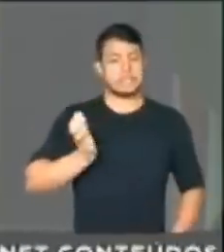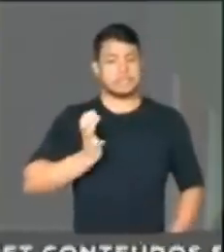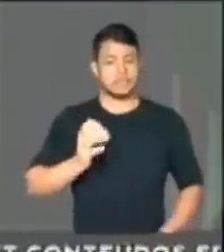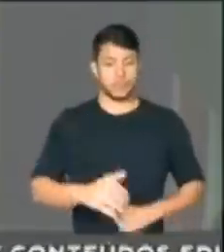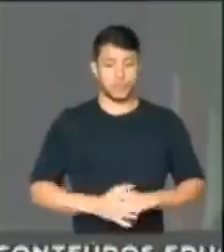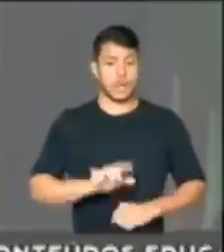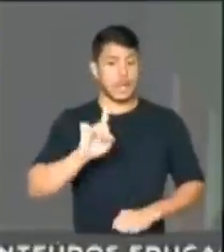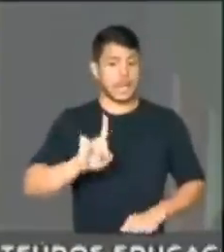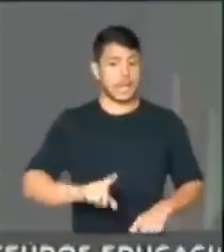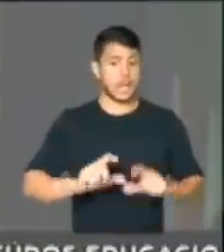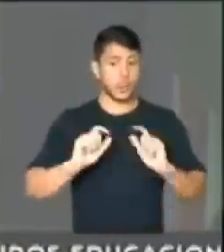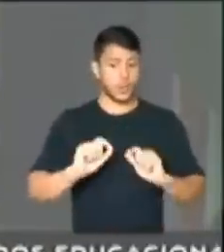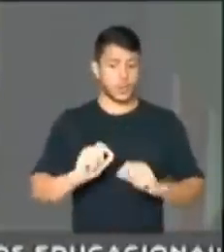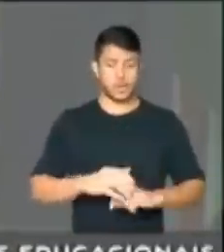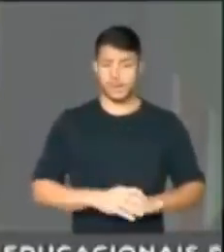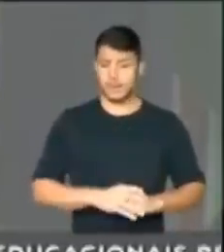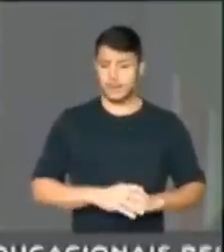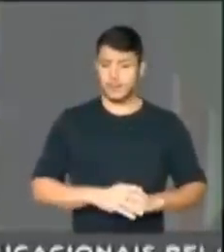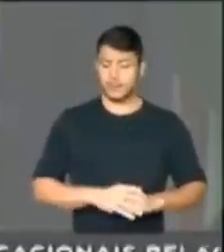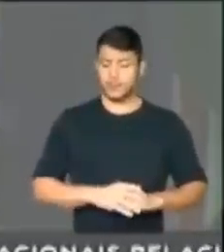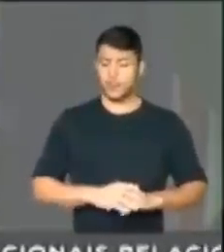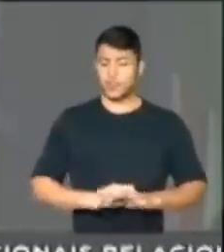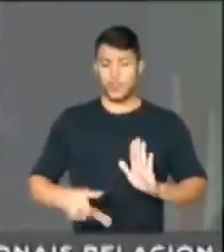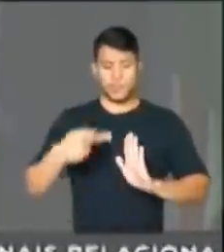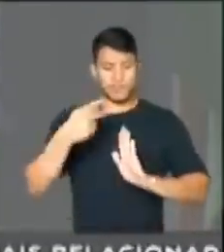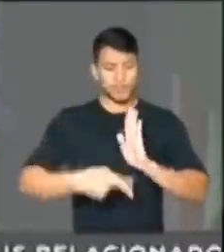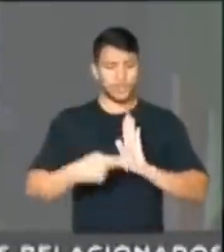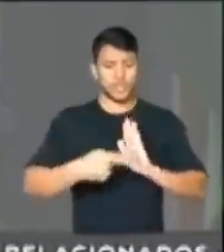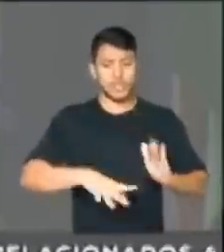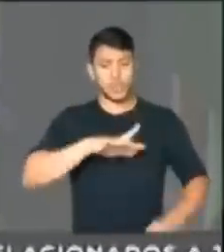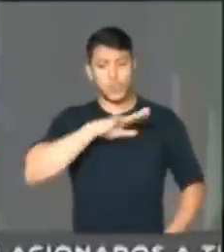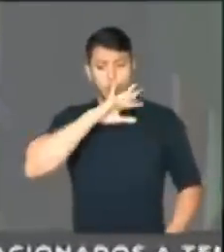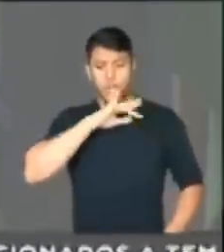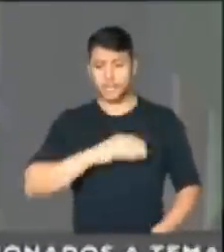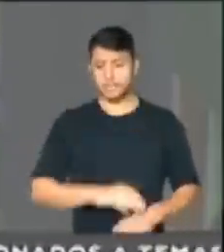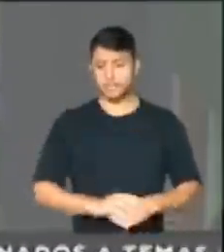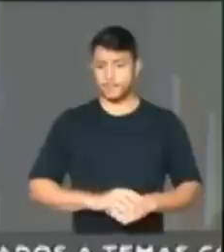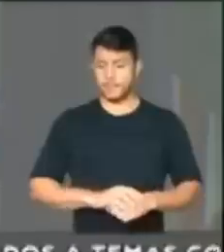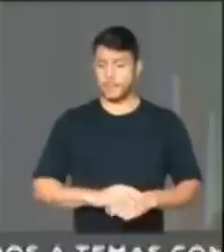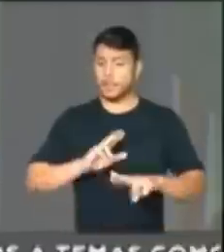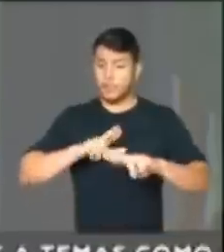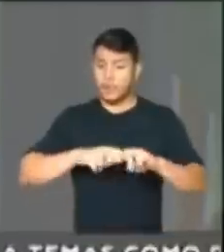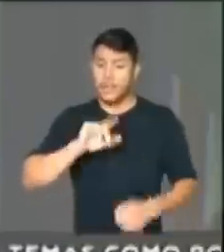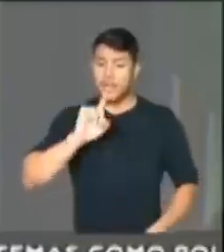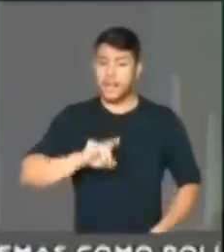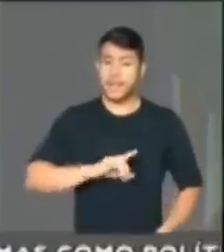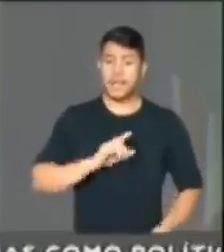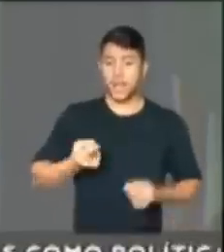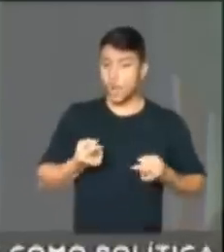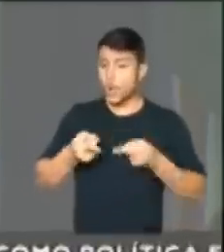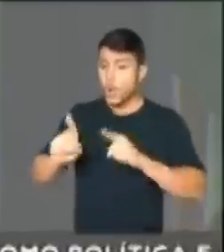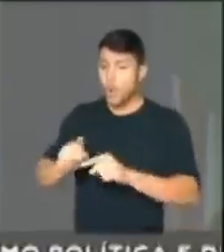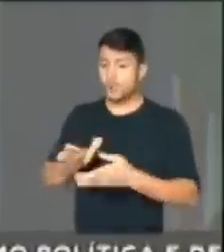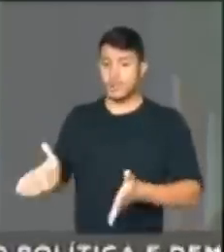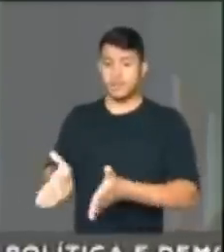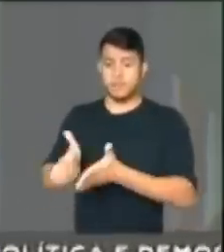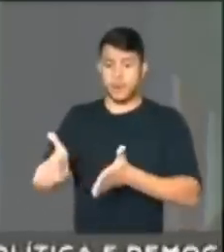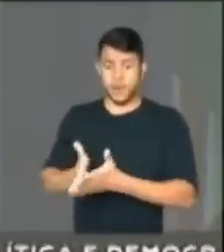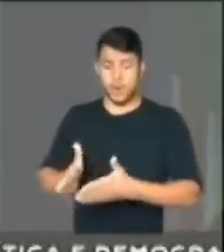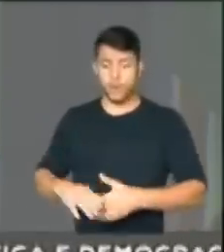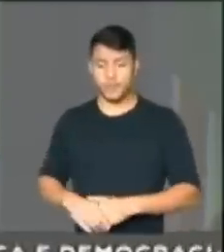covarde. Covarde porque ele é cruel contra os pobres e ele